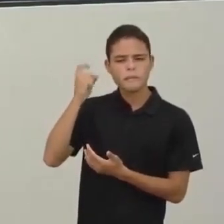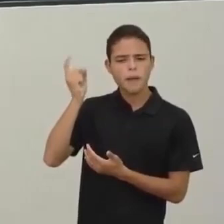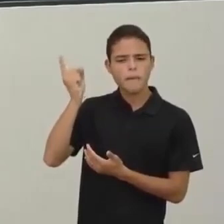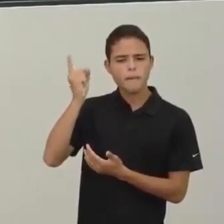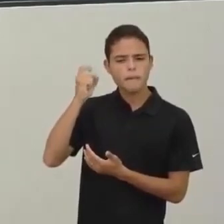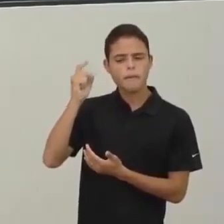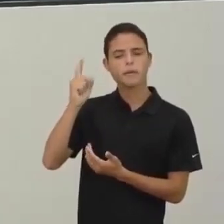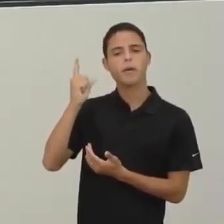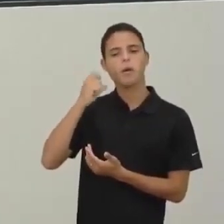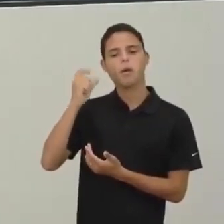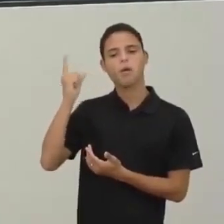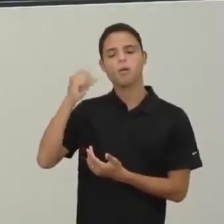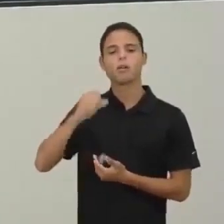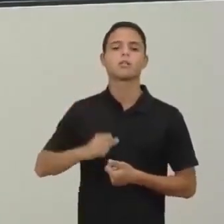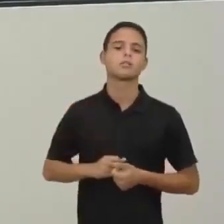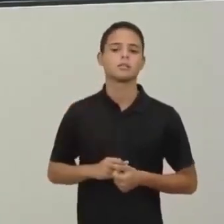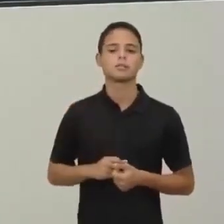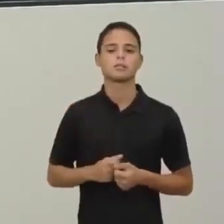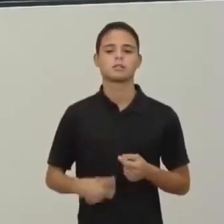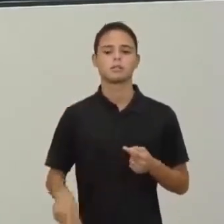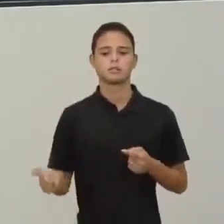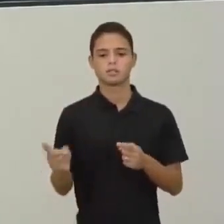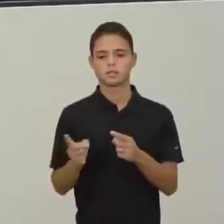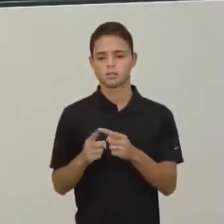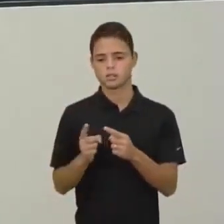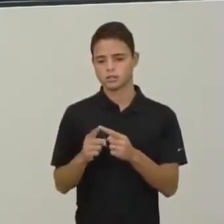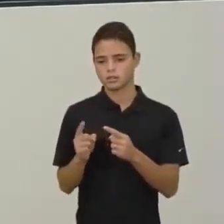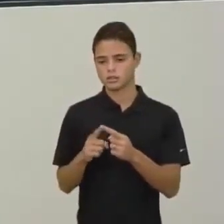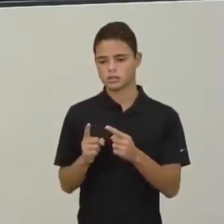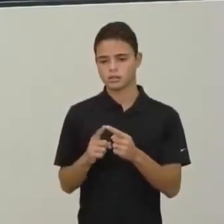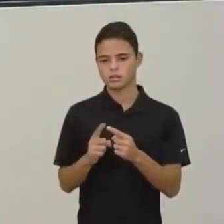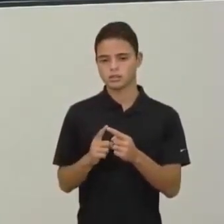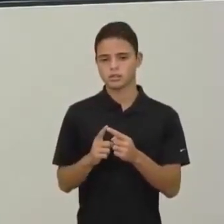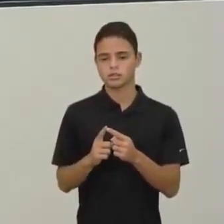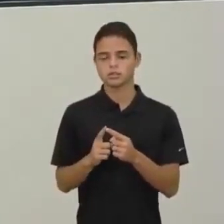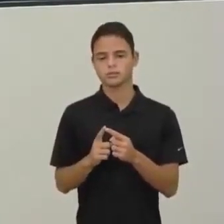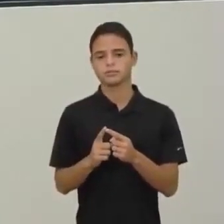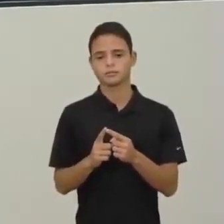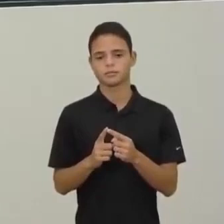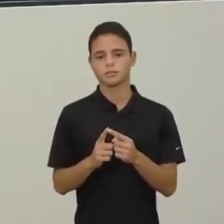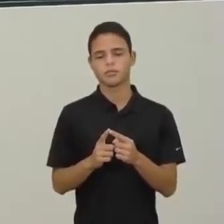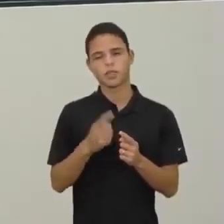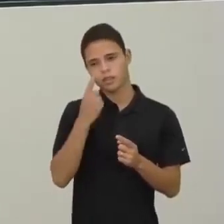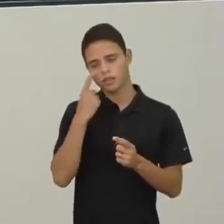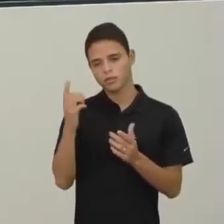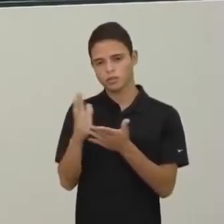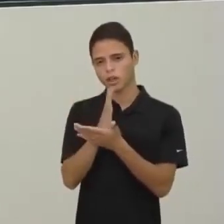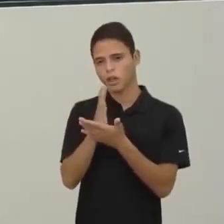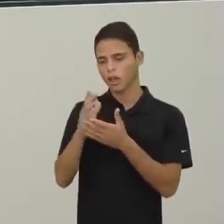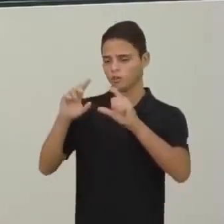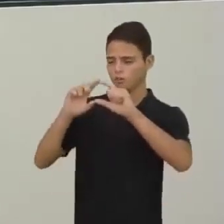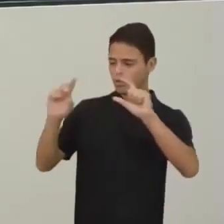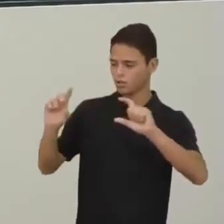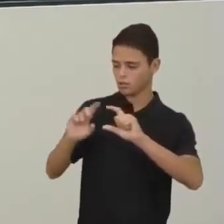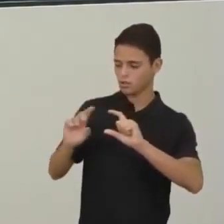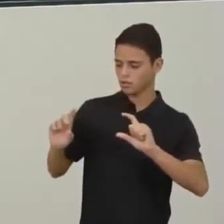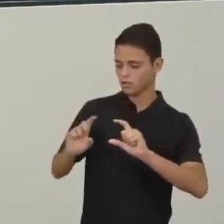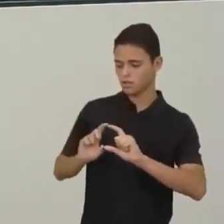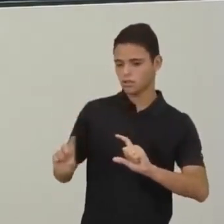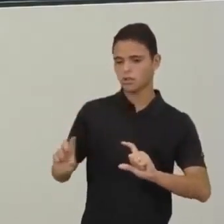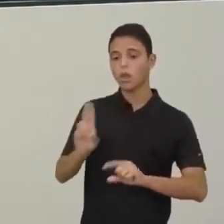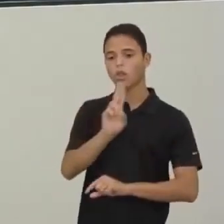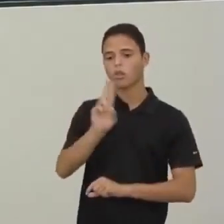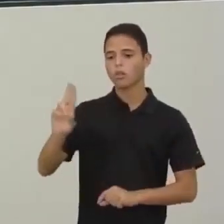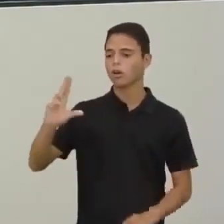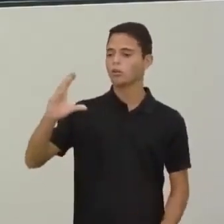Então, você vem com o dedo 1 na primeira casa, porque a gente conta esses espaços aqui, ó, chamando